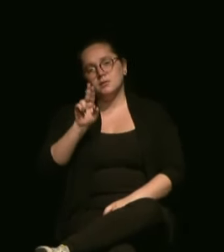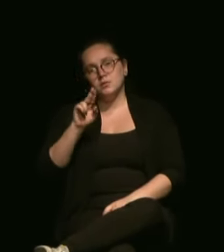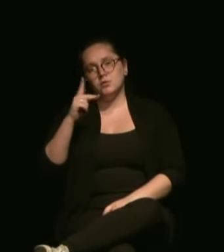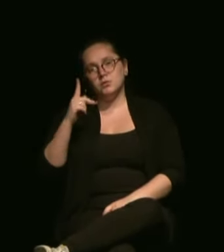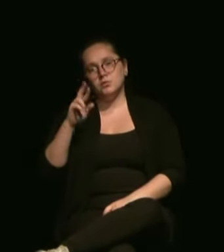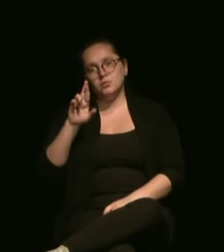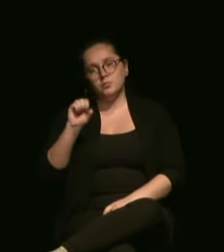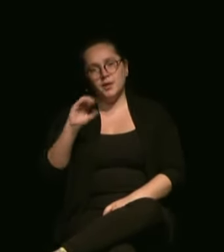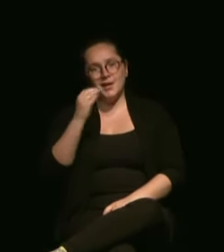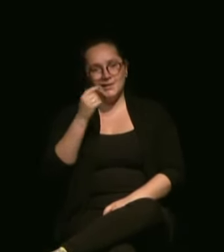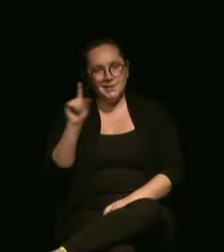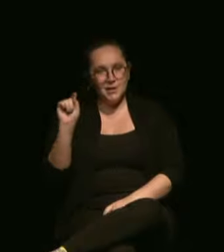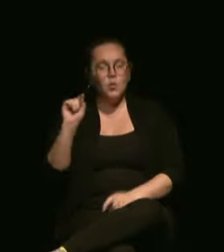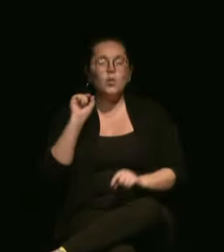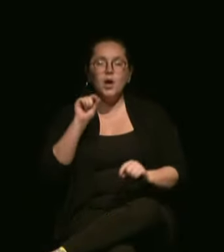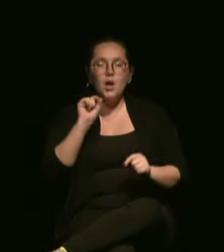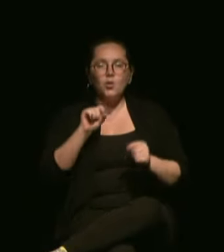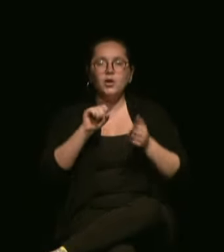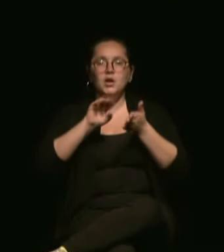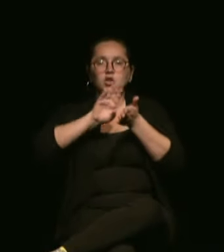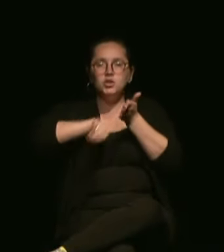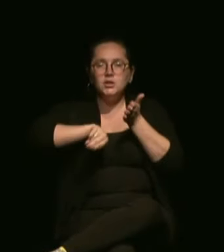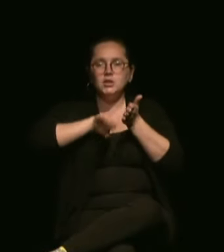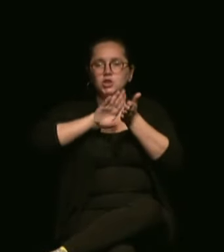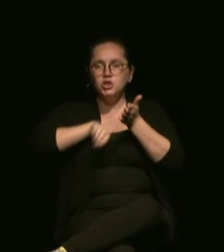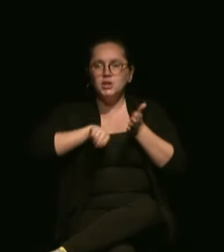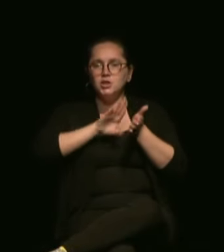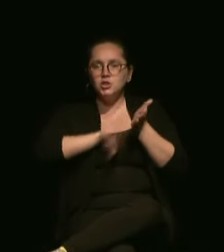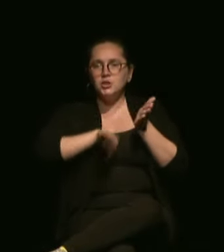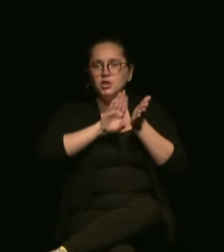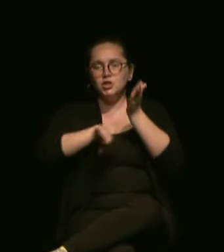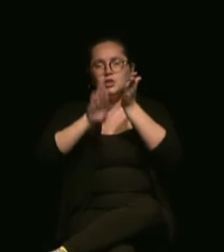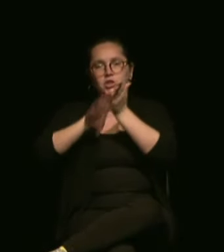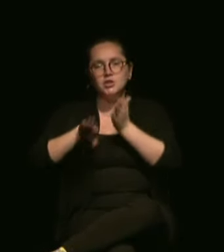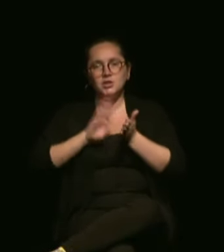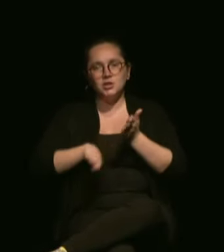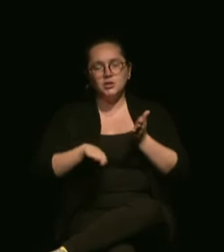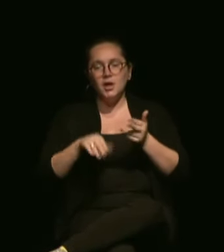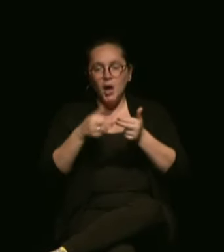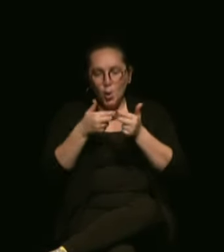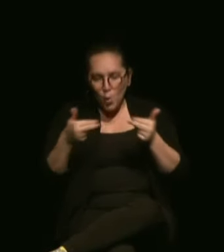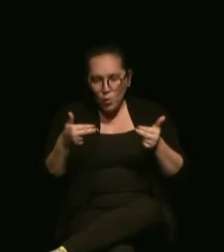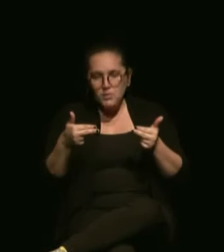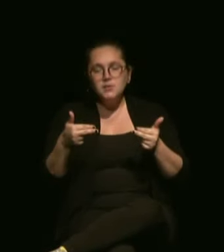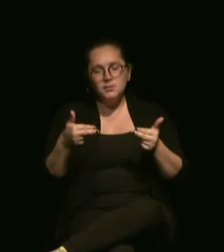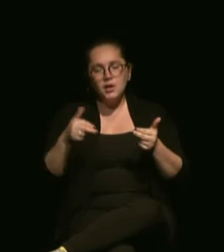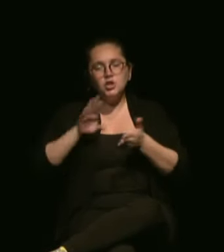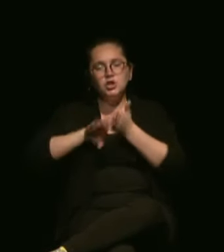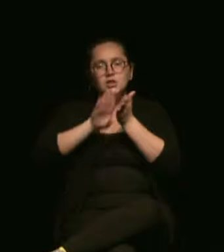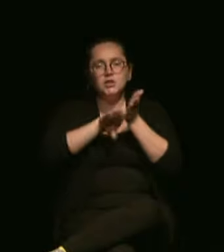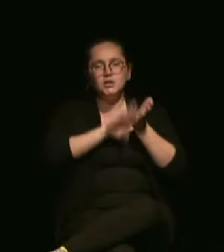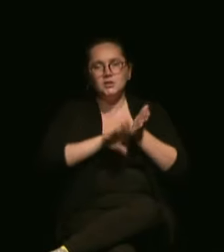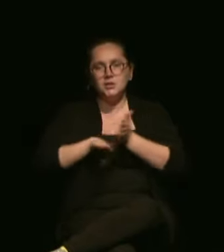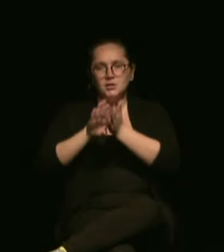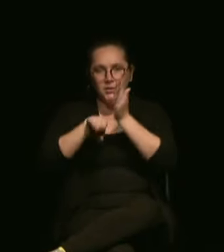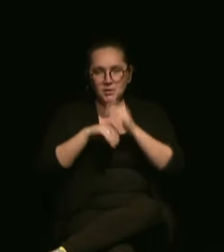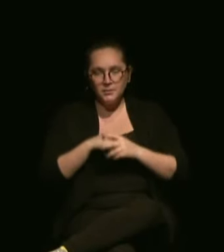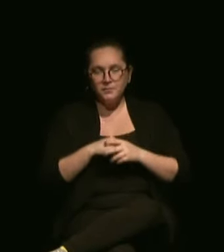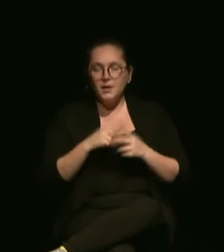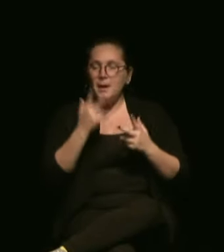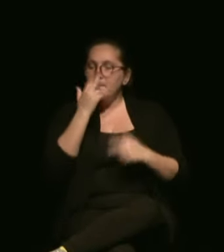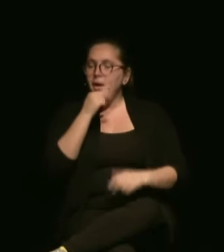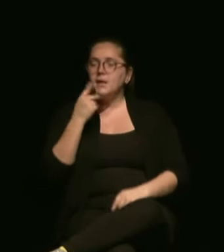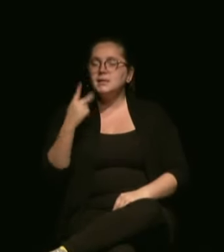essa eliminação progressiva dos instrumentos que a gente tem para fazer cinema. Como se ele